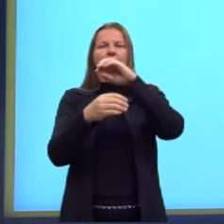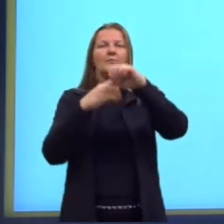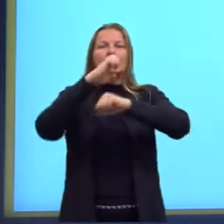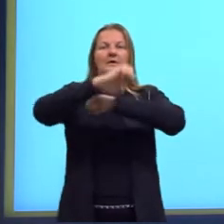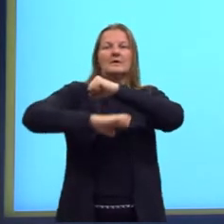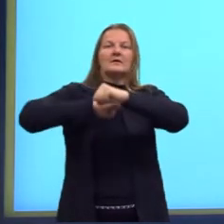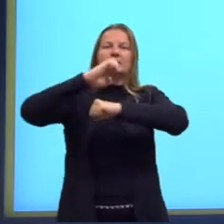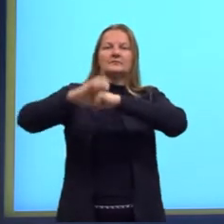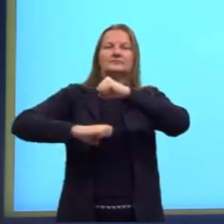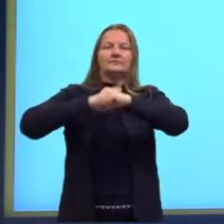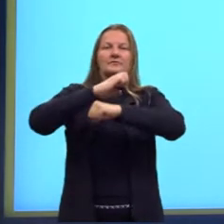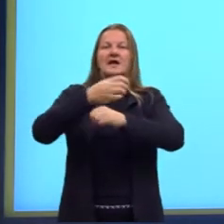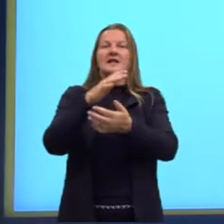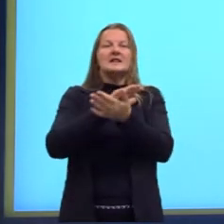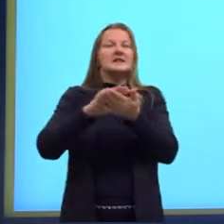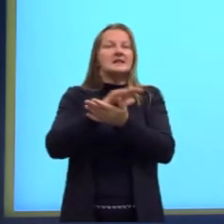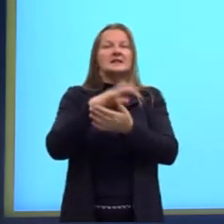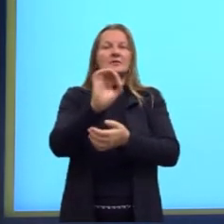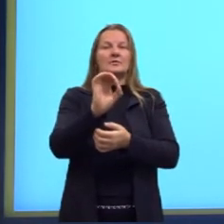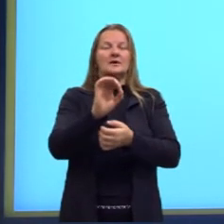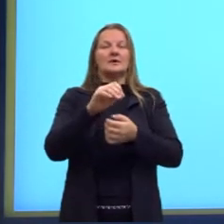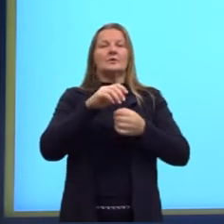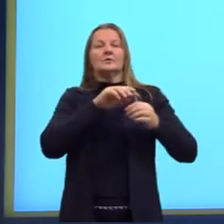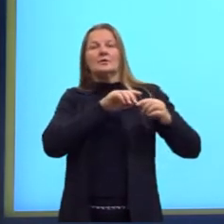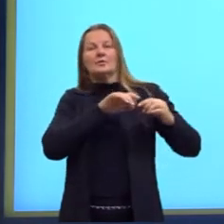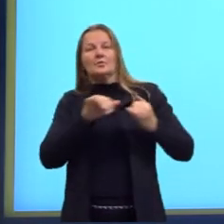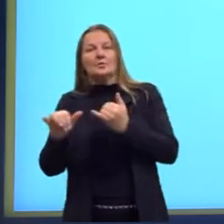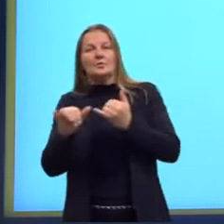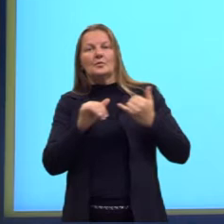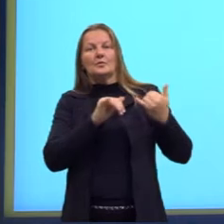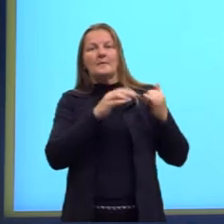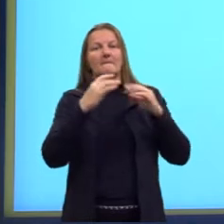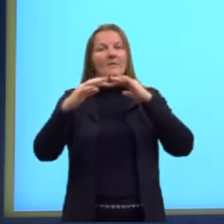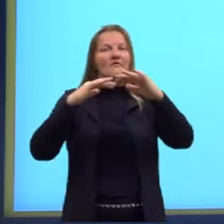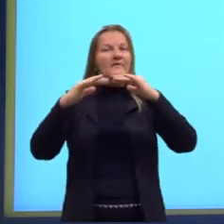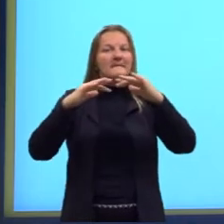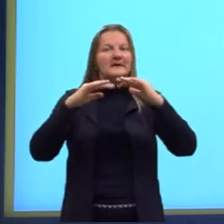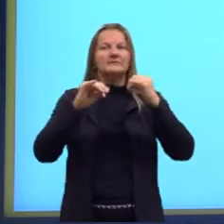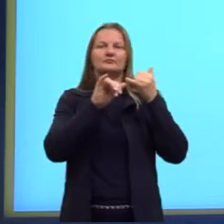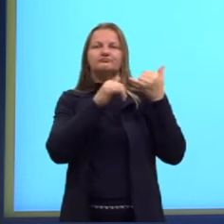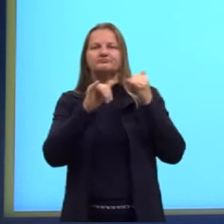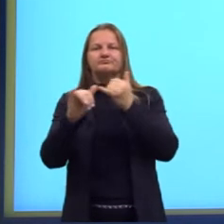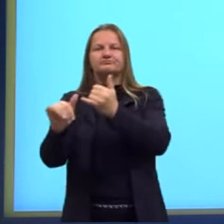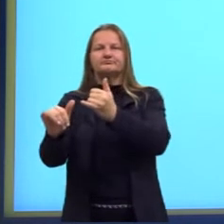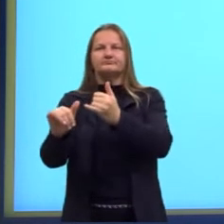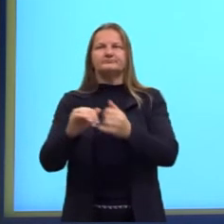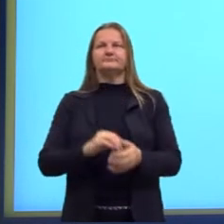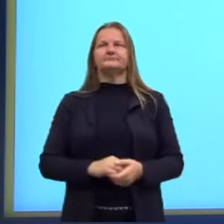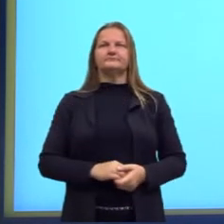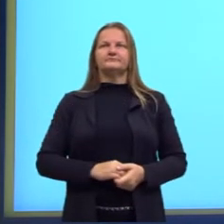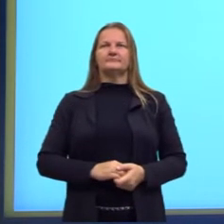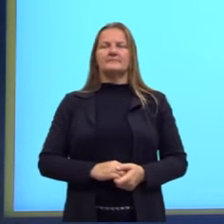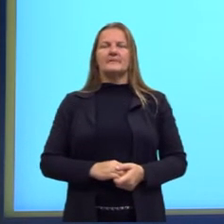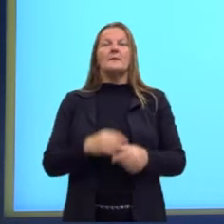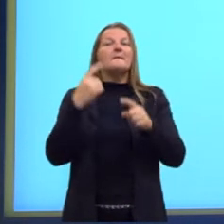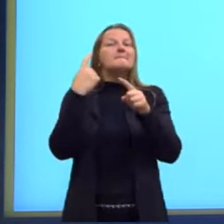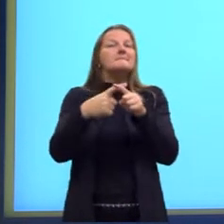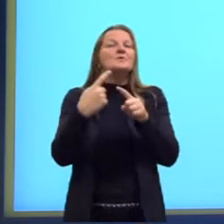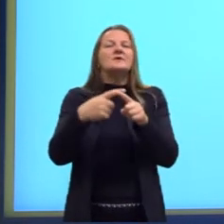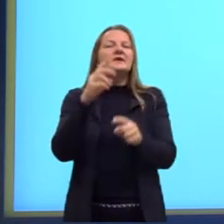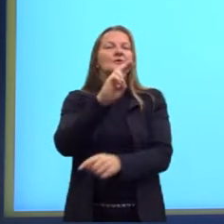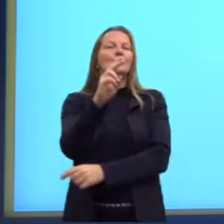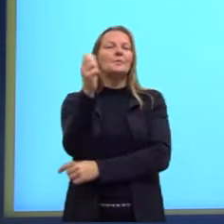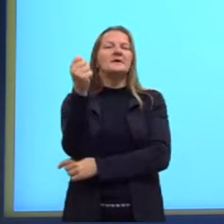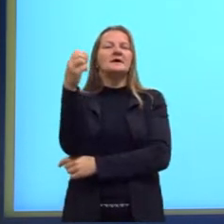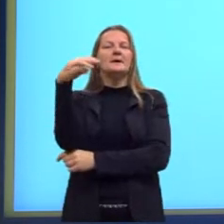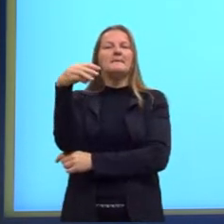há corrente e aqui sem a corrente elétrica porque ele já estão organizados Tá bom então sobre o